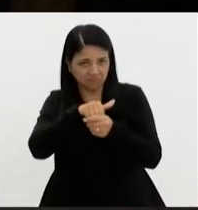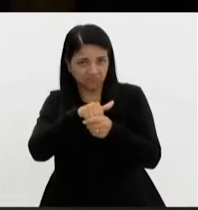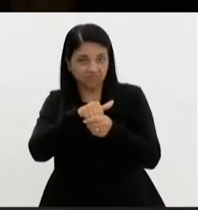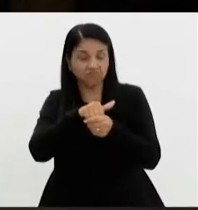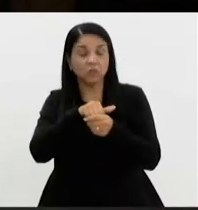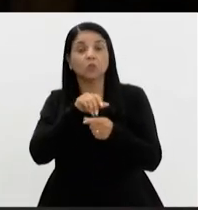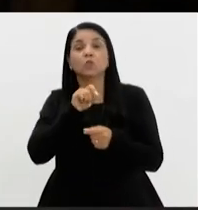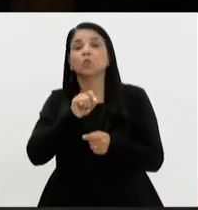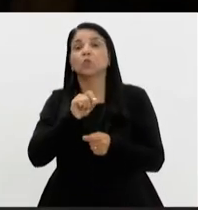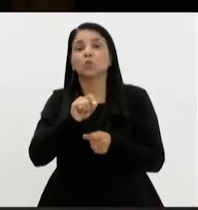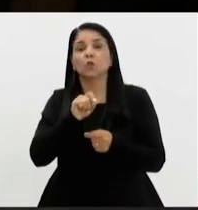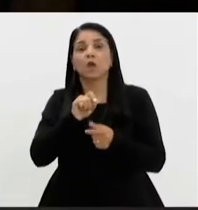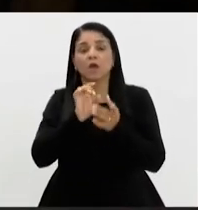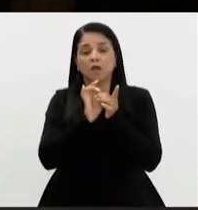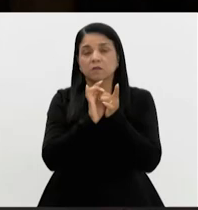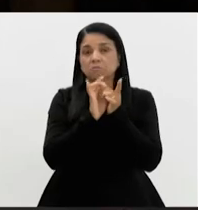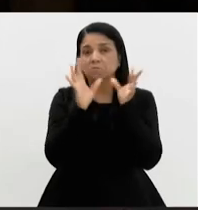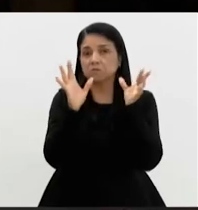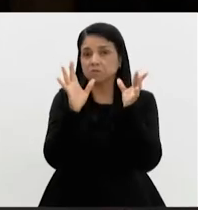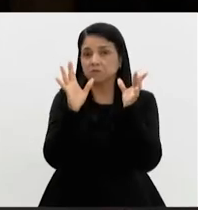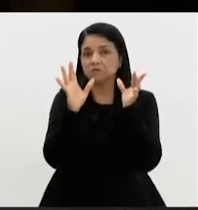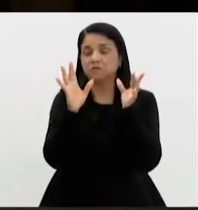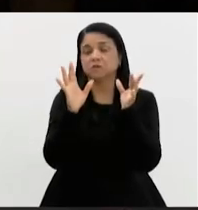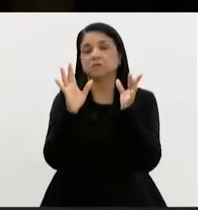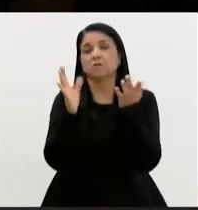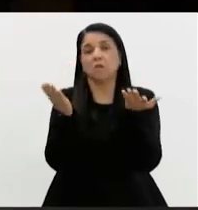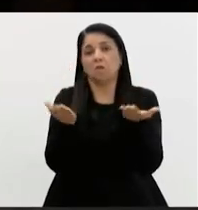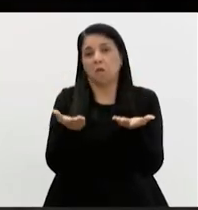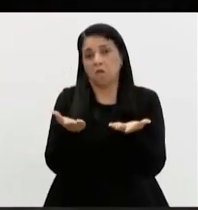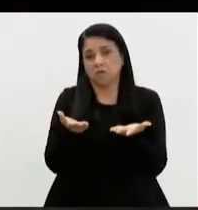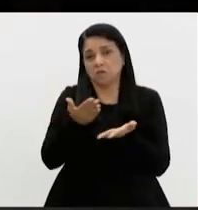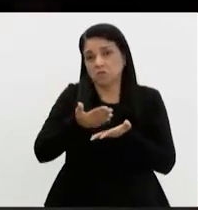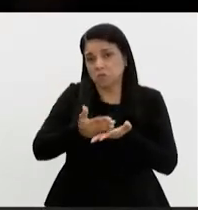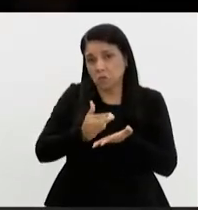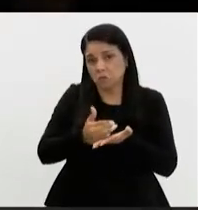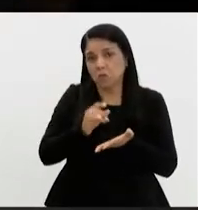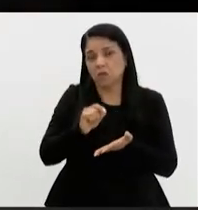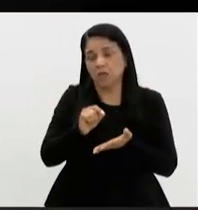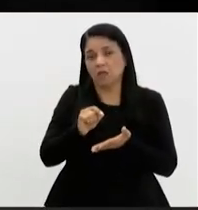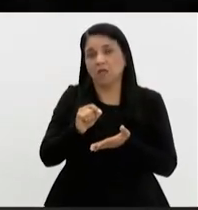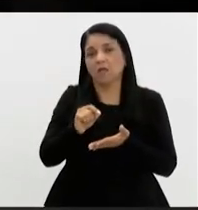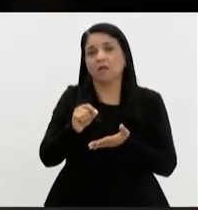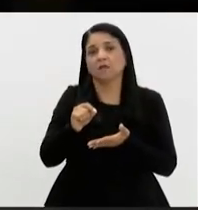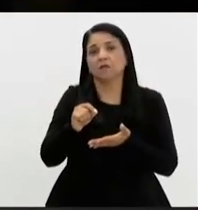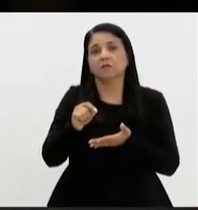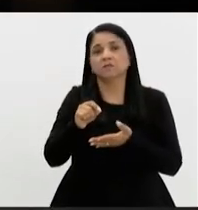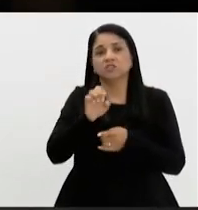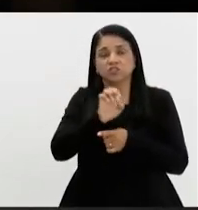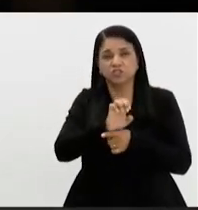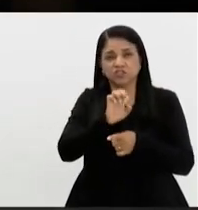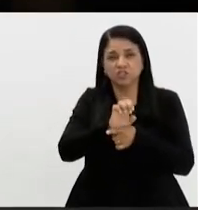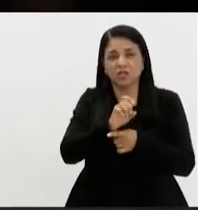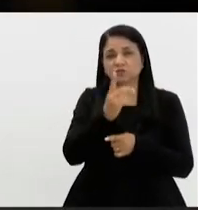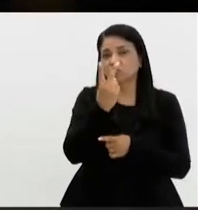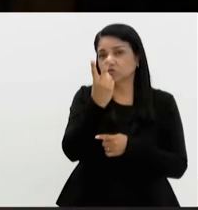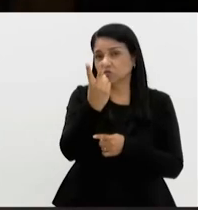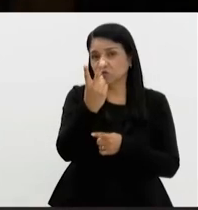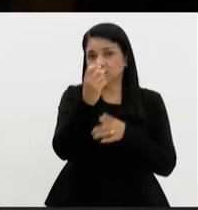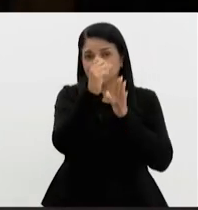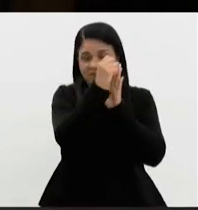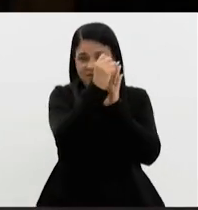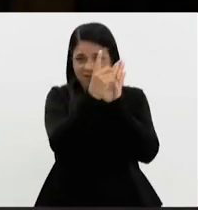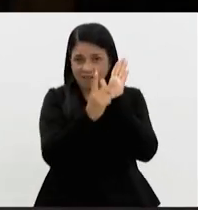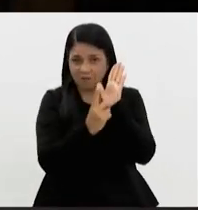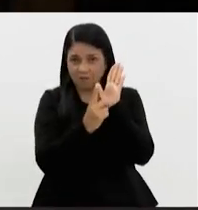democracia já longeva como a democracia estadunidense de mais de dois séculos de